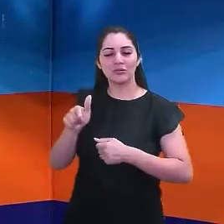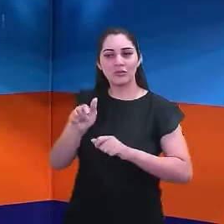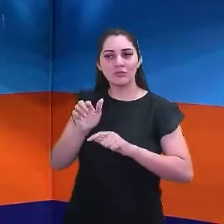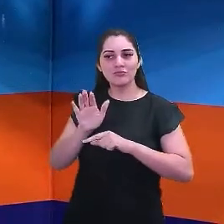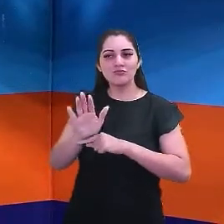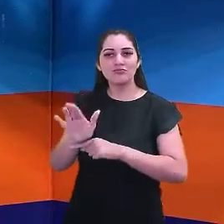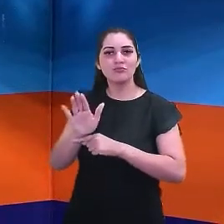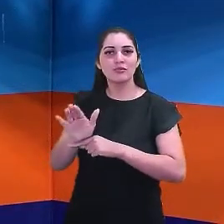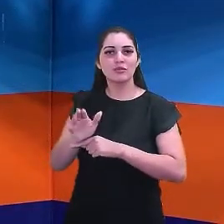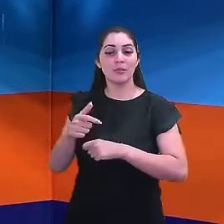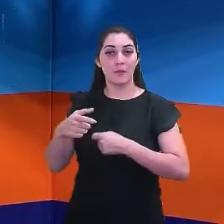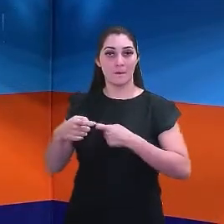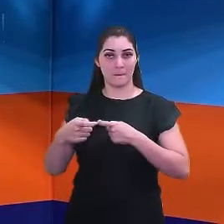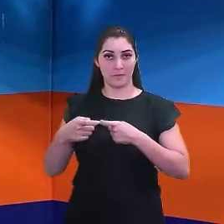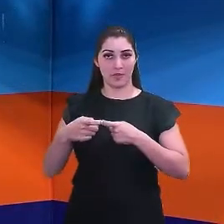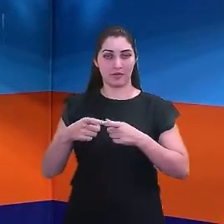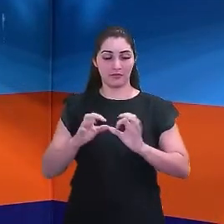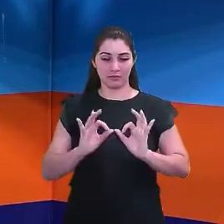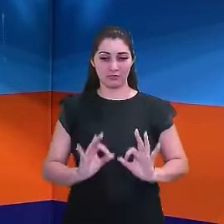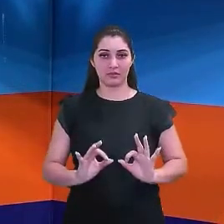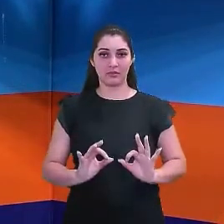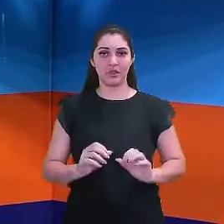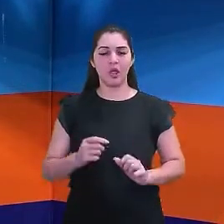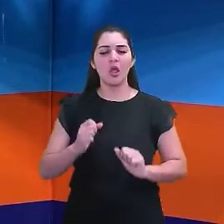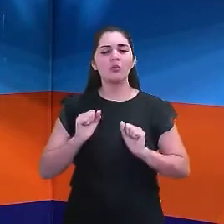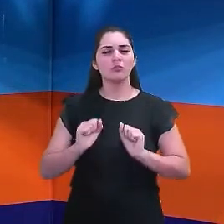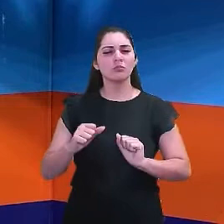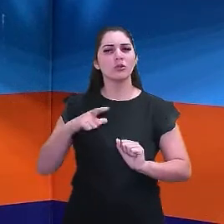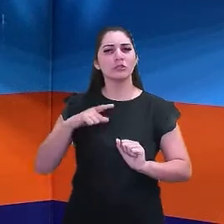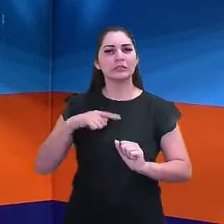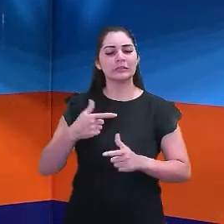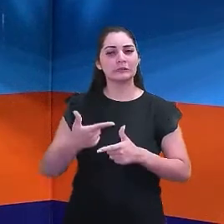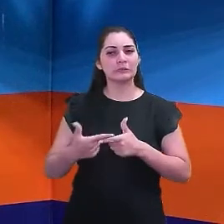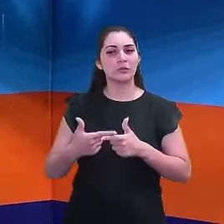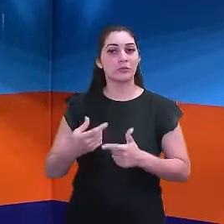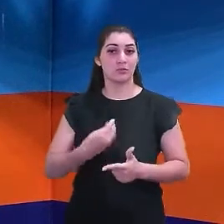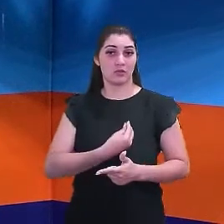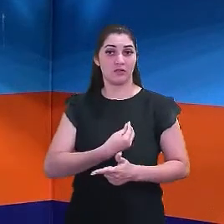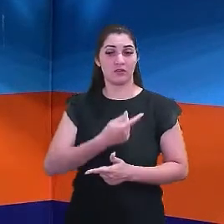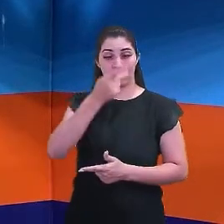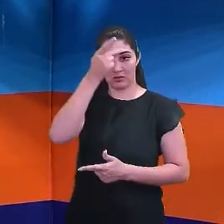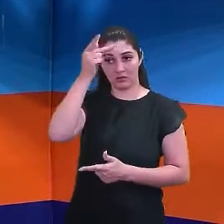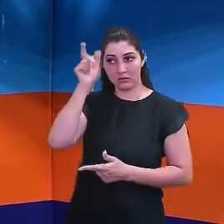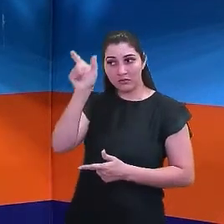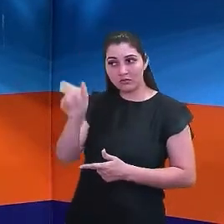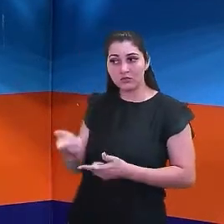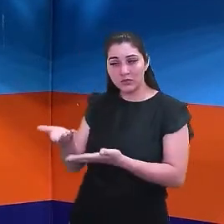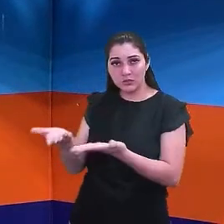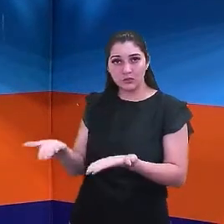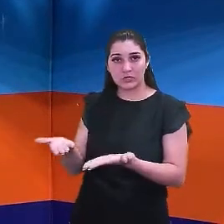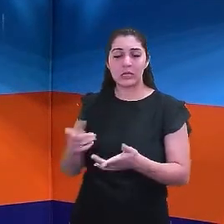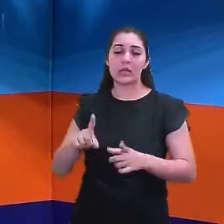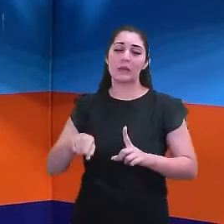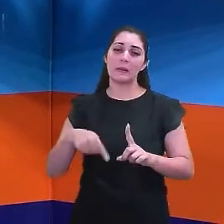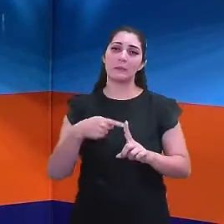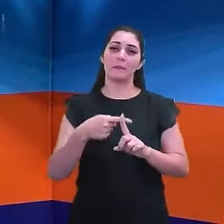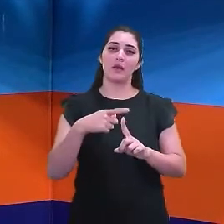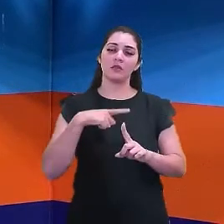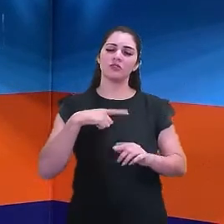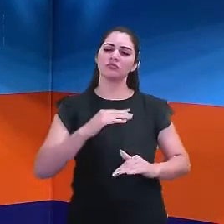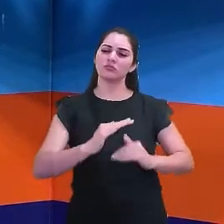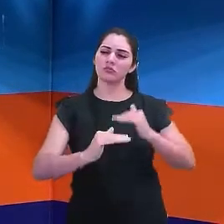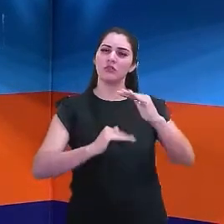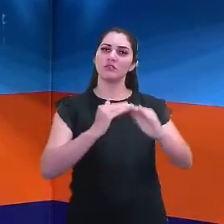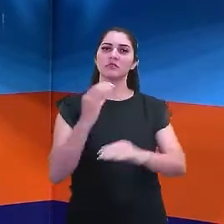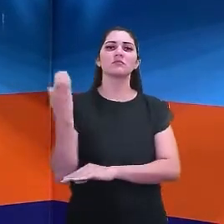médica ideal, pode comprometer a qualidade de vida dessas pessoas. Mas, devido ao avanço da